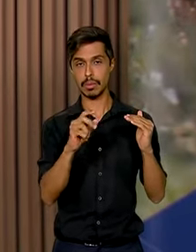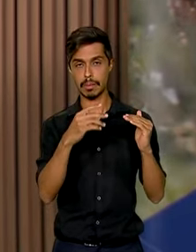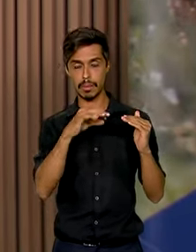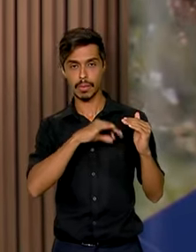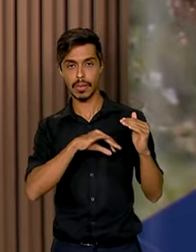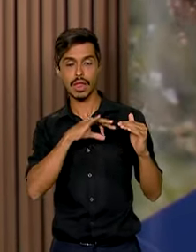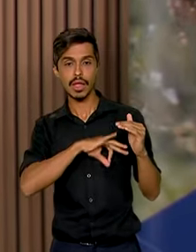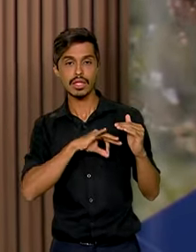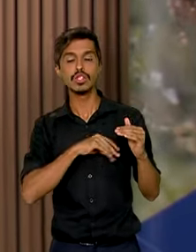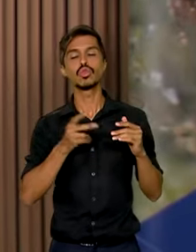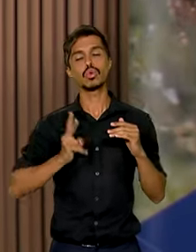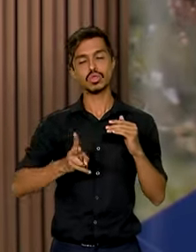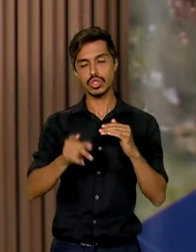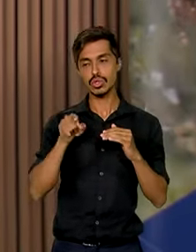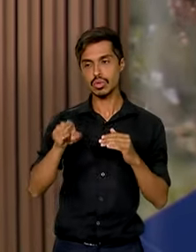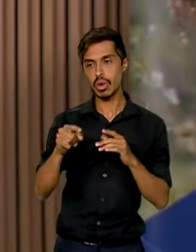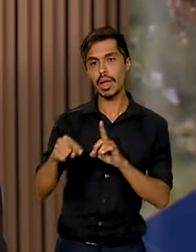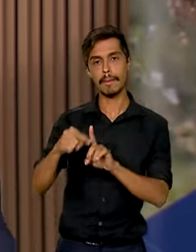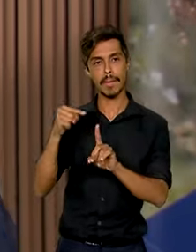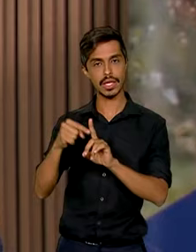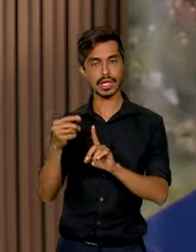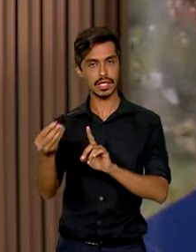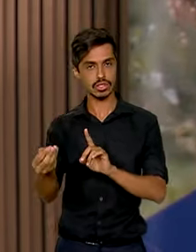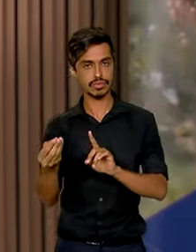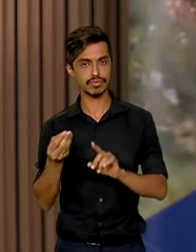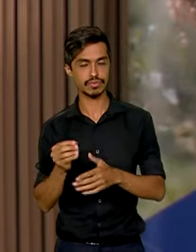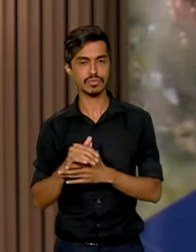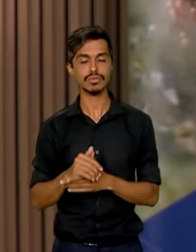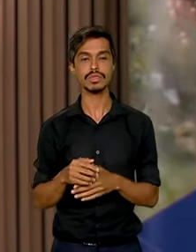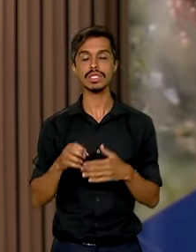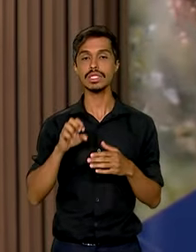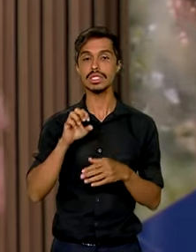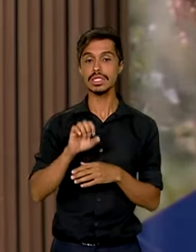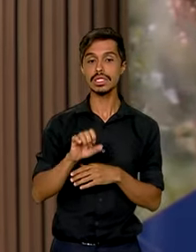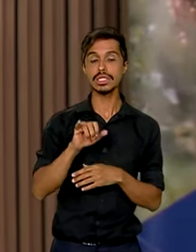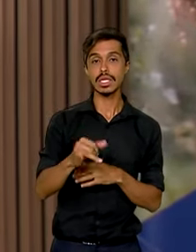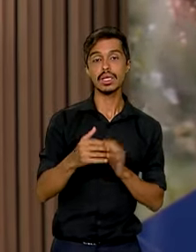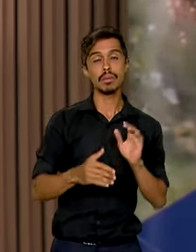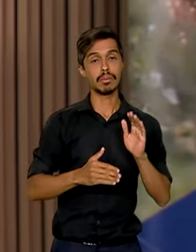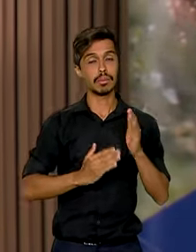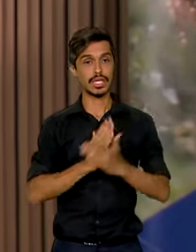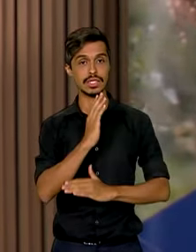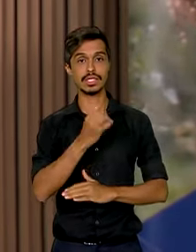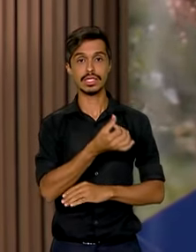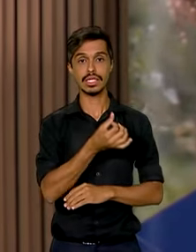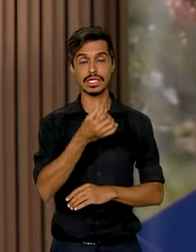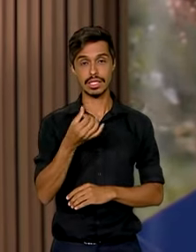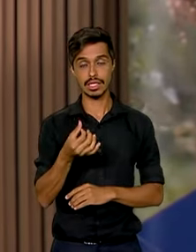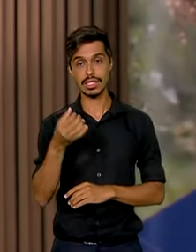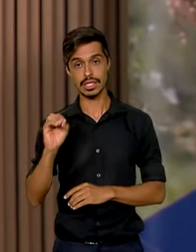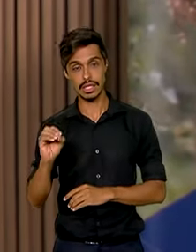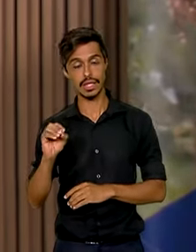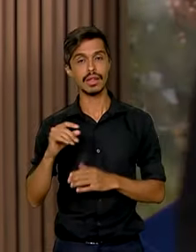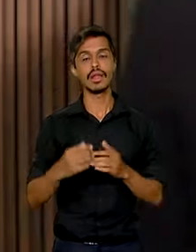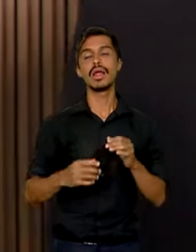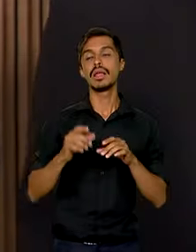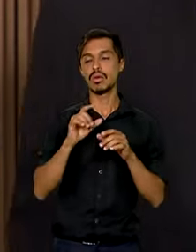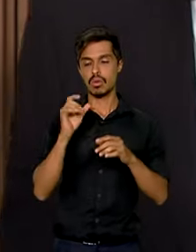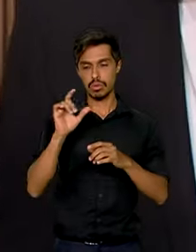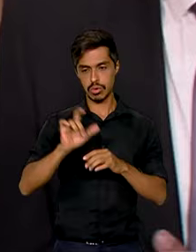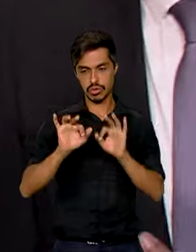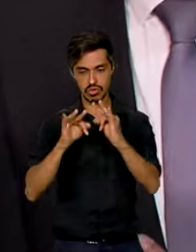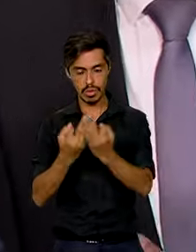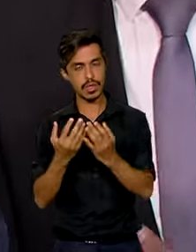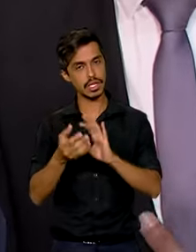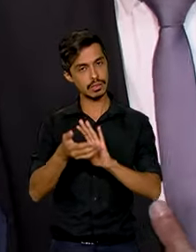Bolsa Família recebendo a metade quando ultrapassa de 660 sai do bolsa família mas não sai do cadastro qualquer